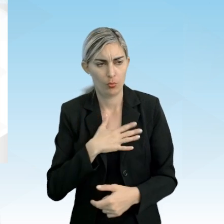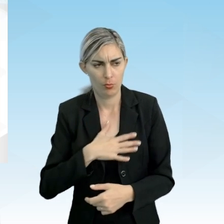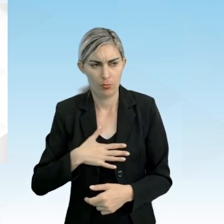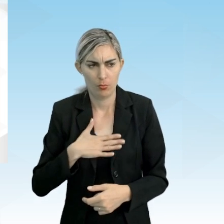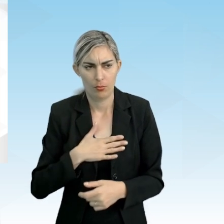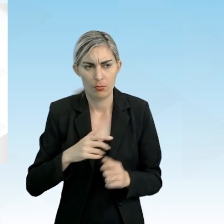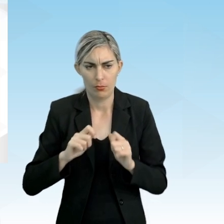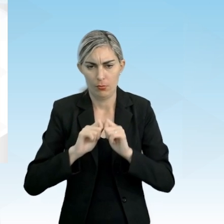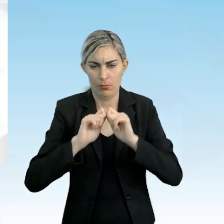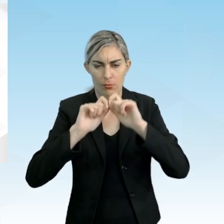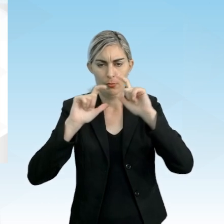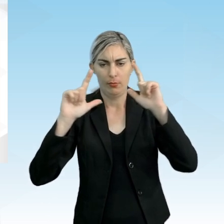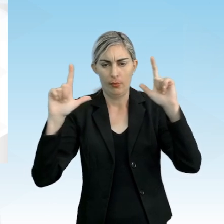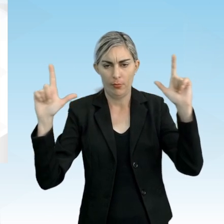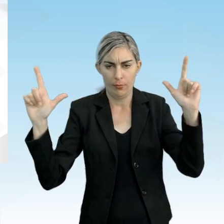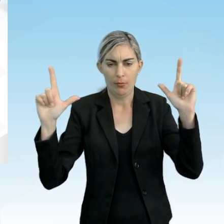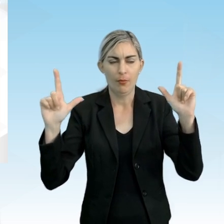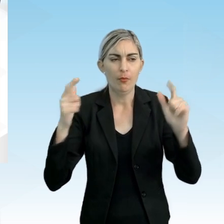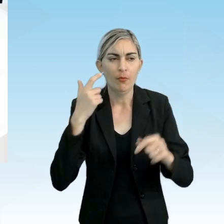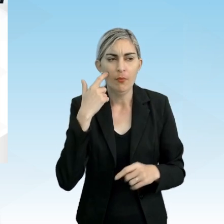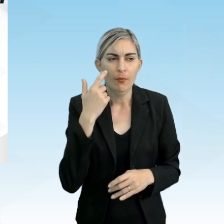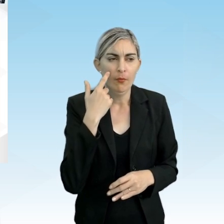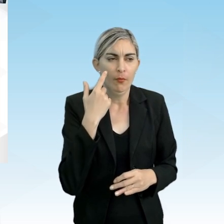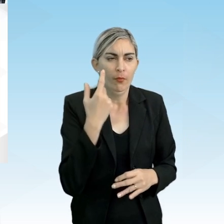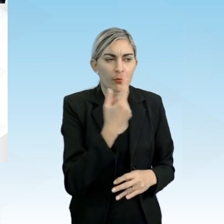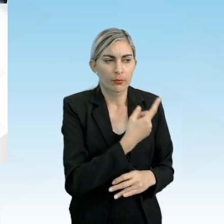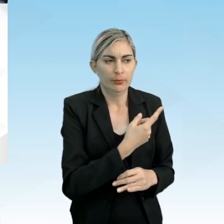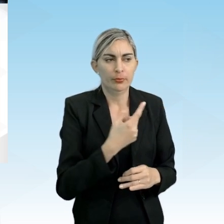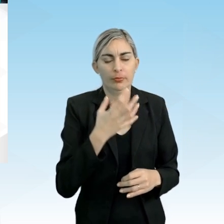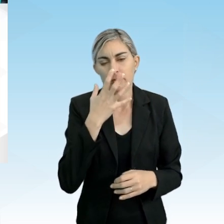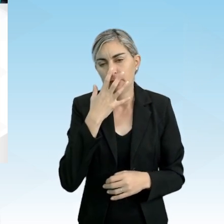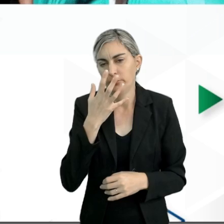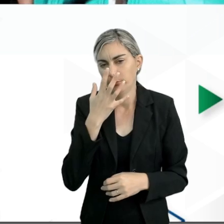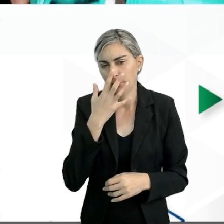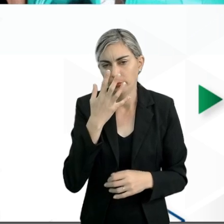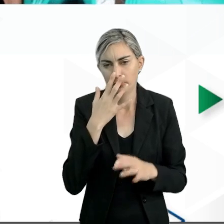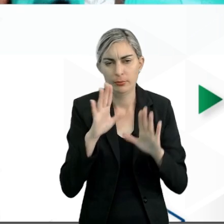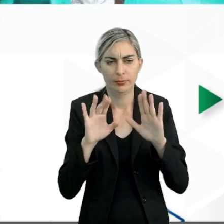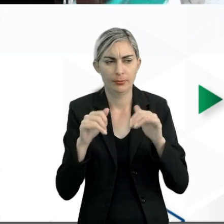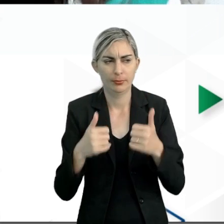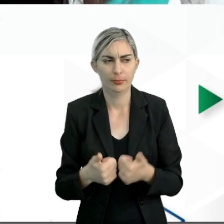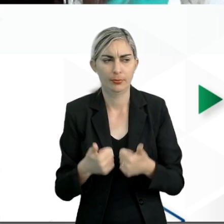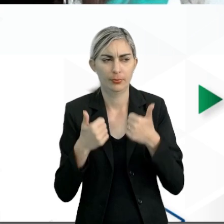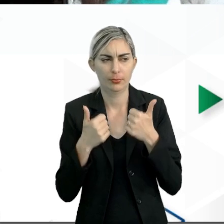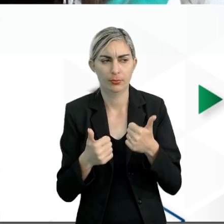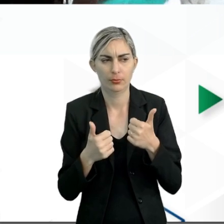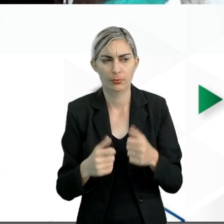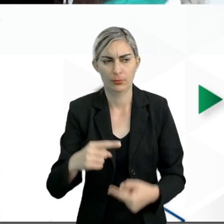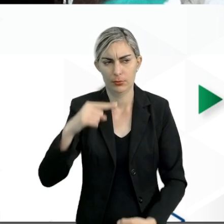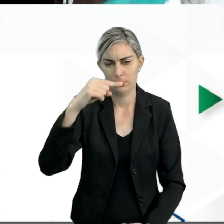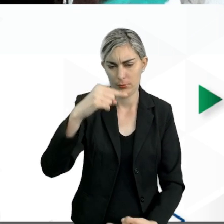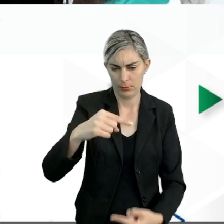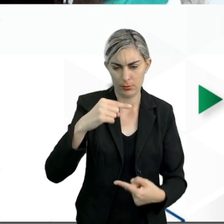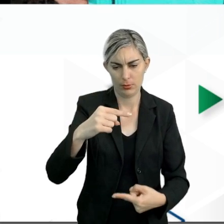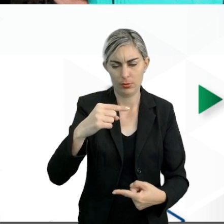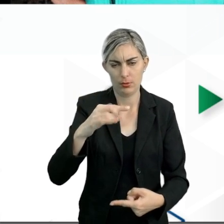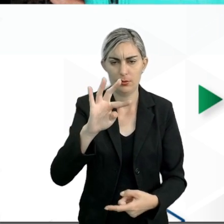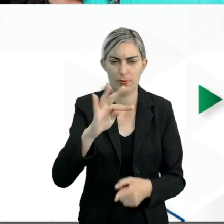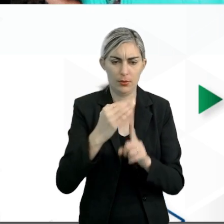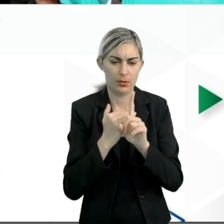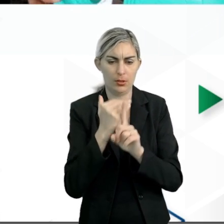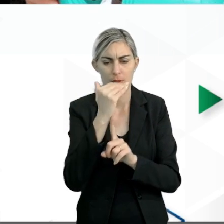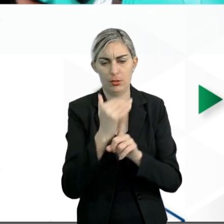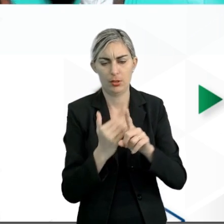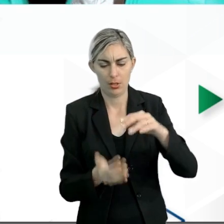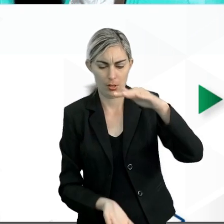que essa imagem ela fosse para telinha para que a gente pudesse observar bem a garrafa térmica a